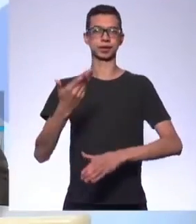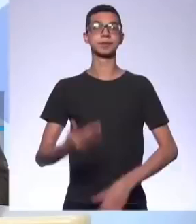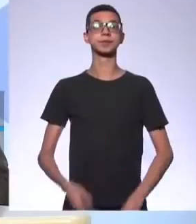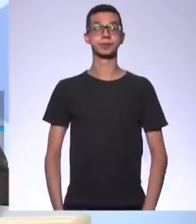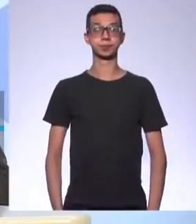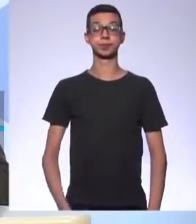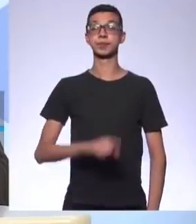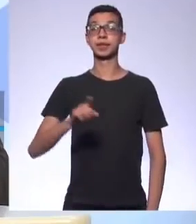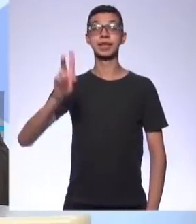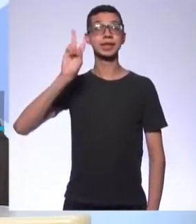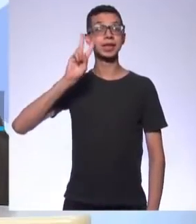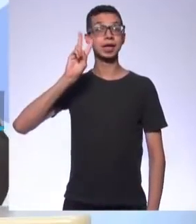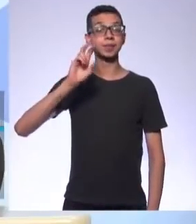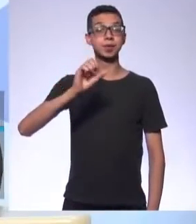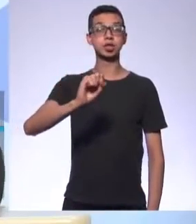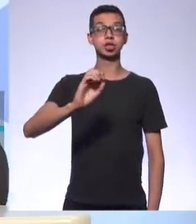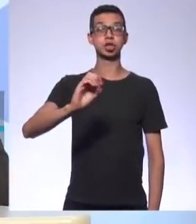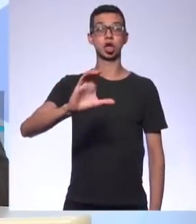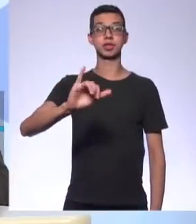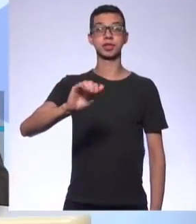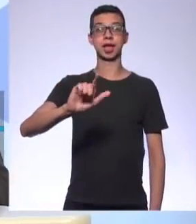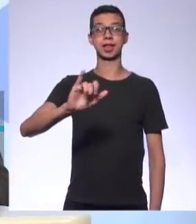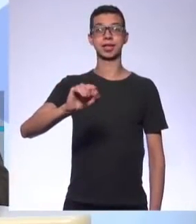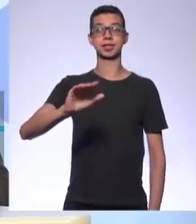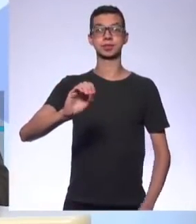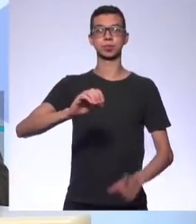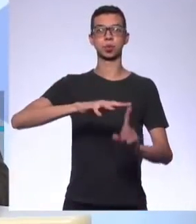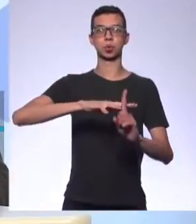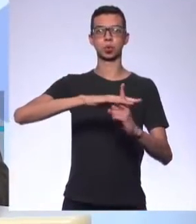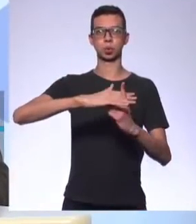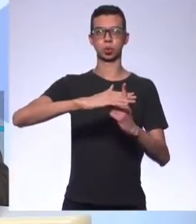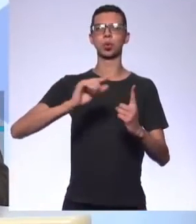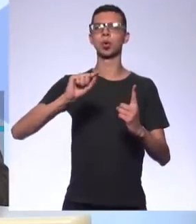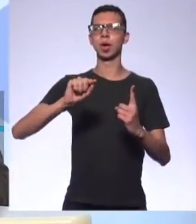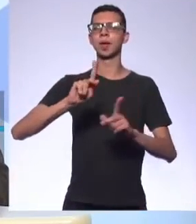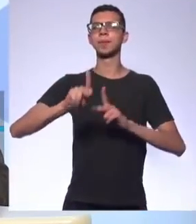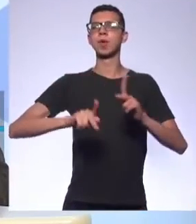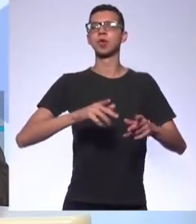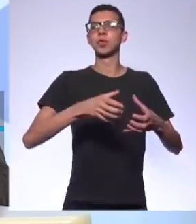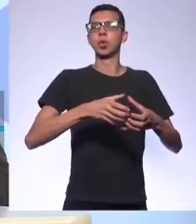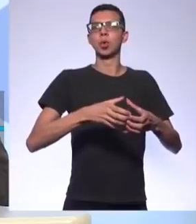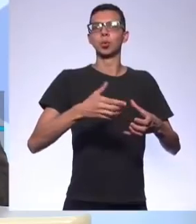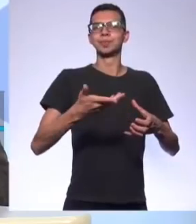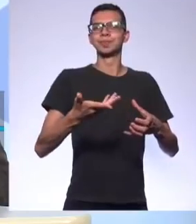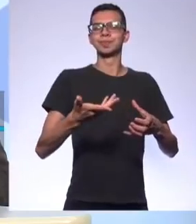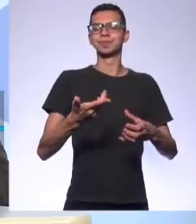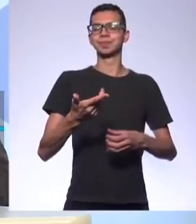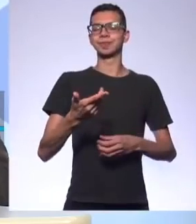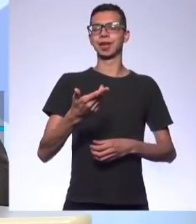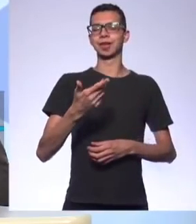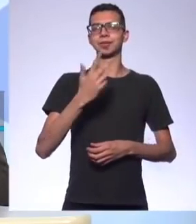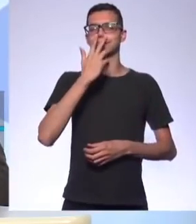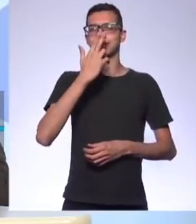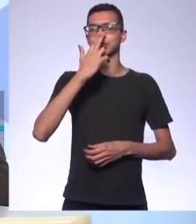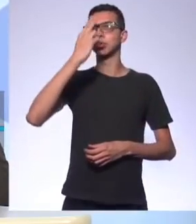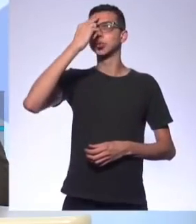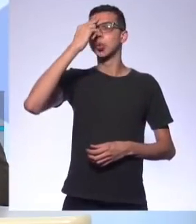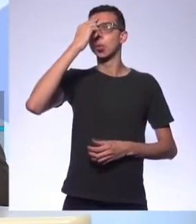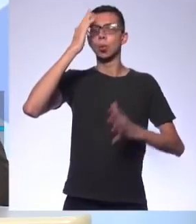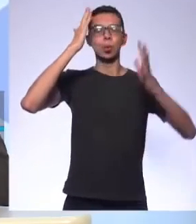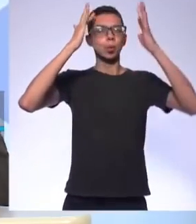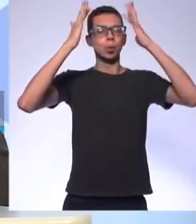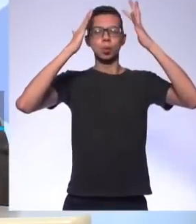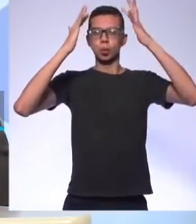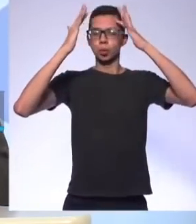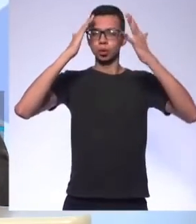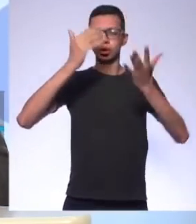do socialismo é um sonho, né, de uma sociedade sem classes sociais, né? Então, esse sonho, né, o início dele se